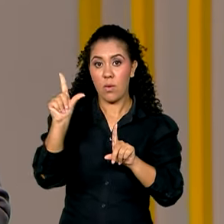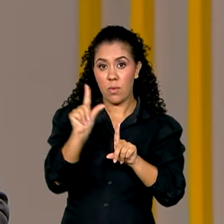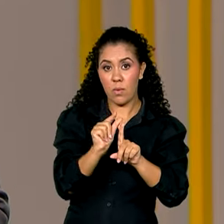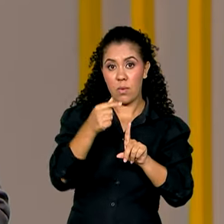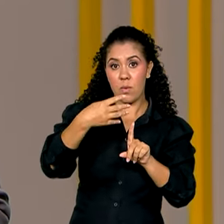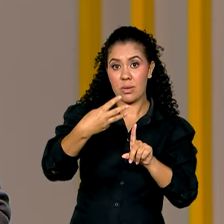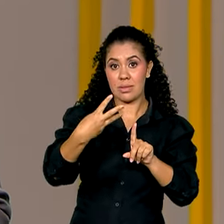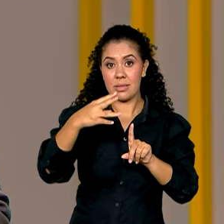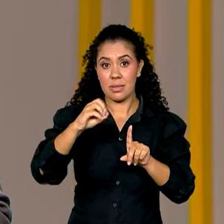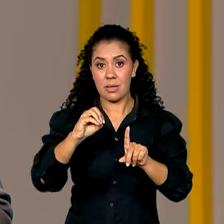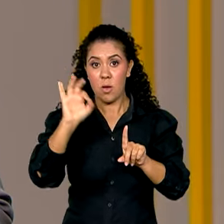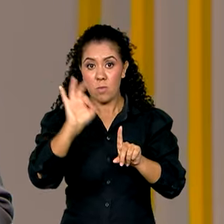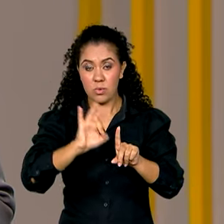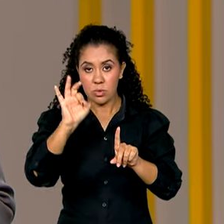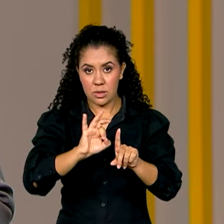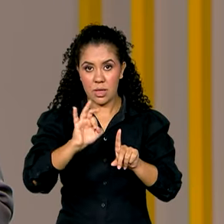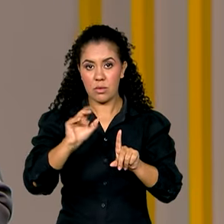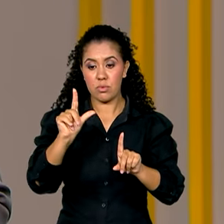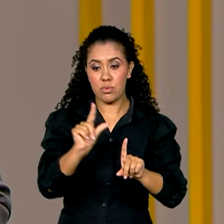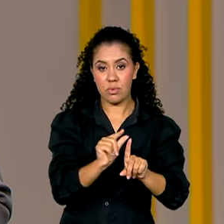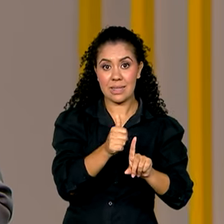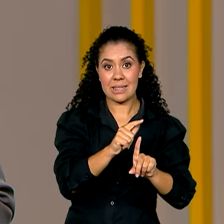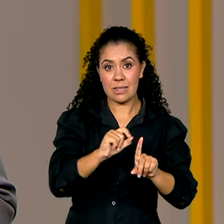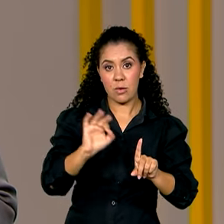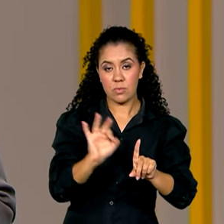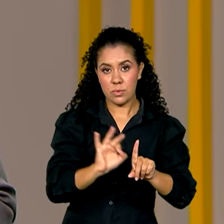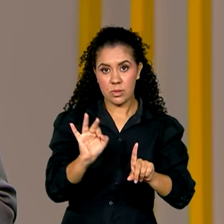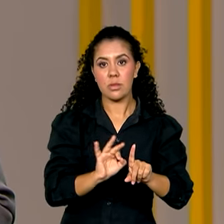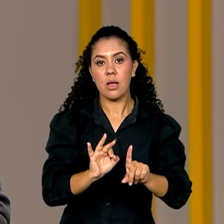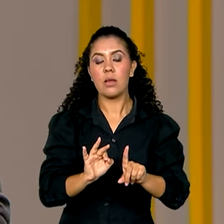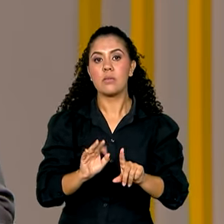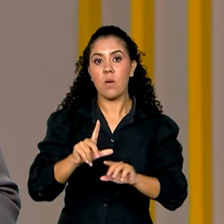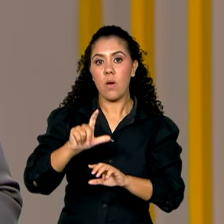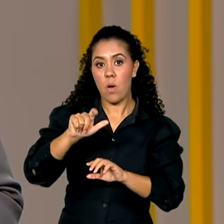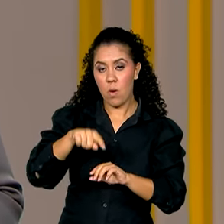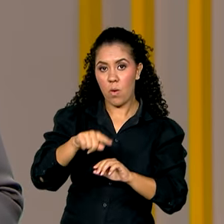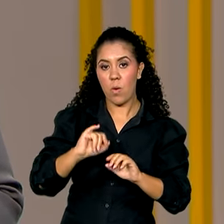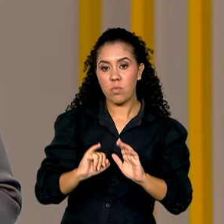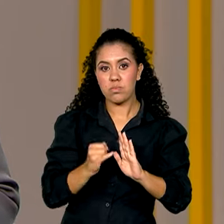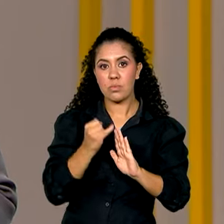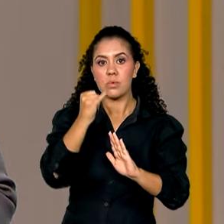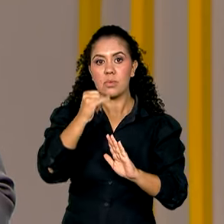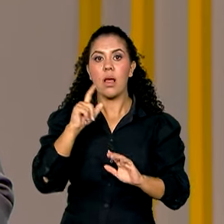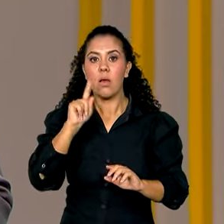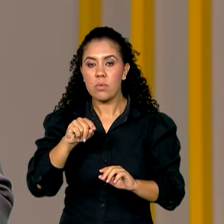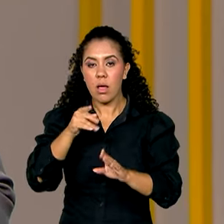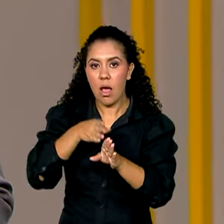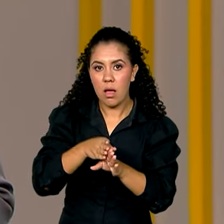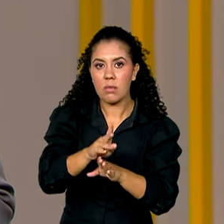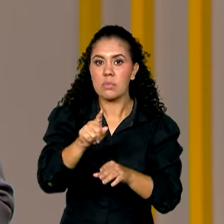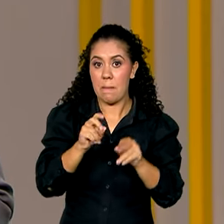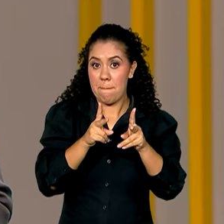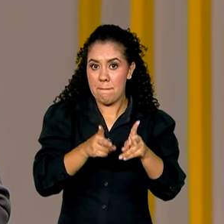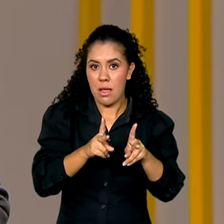100% de juros ao ano o crédito rotativo ainda é uma opção desaconselhável para para quem deseja manter